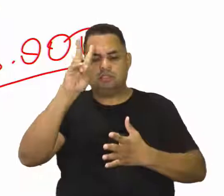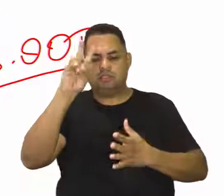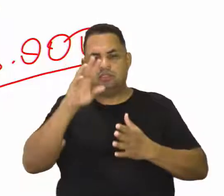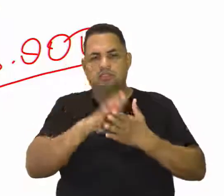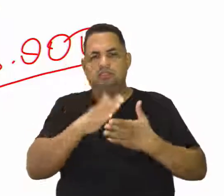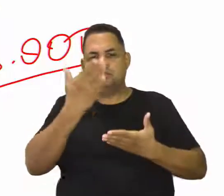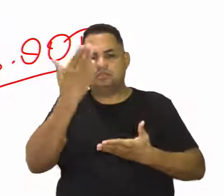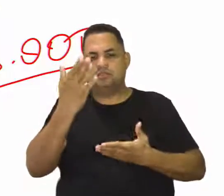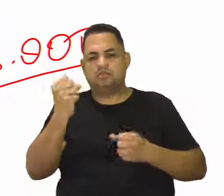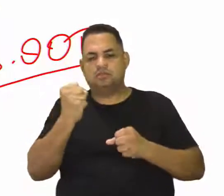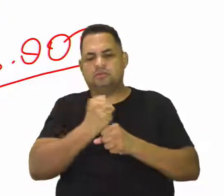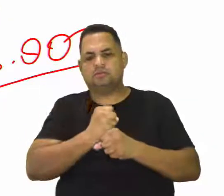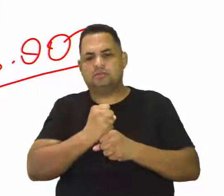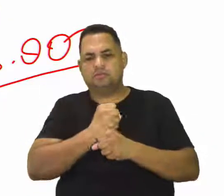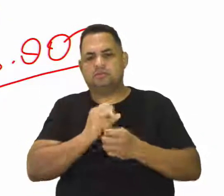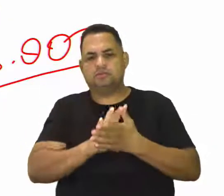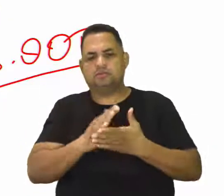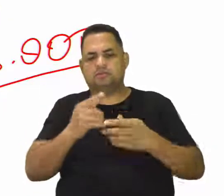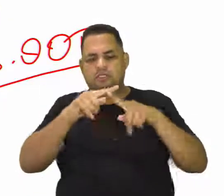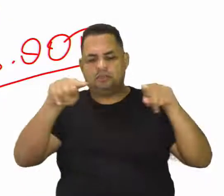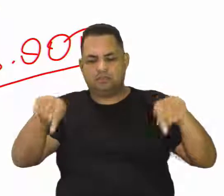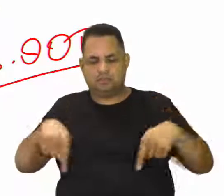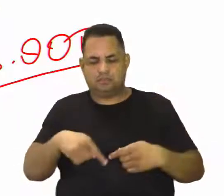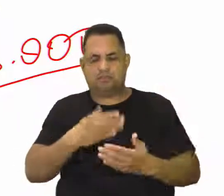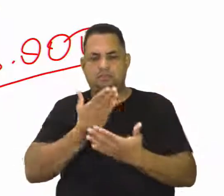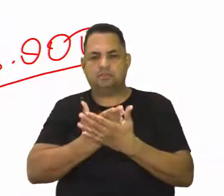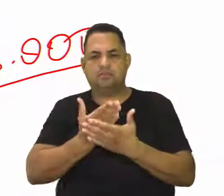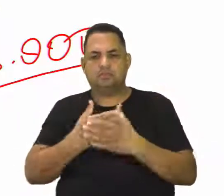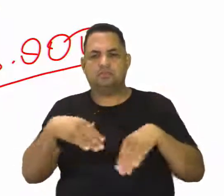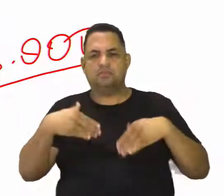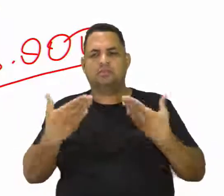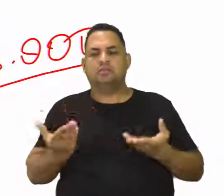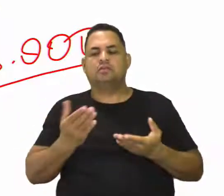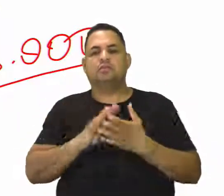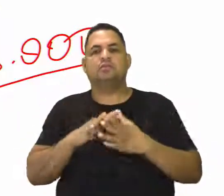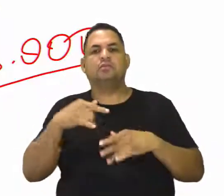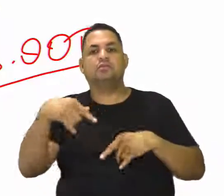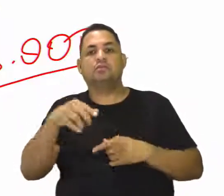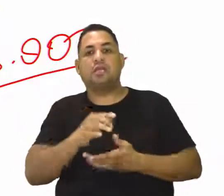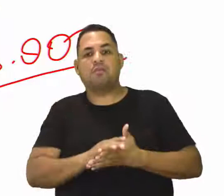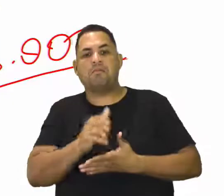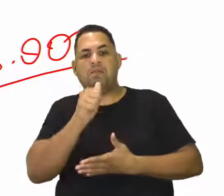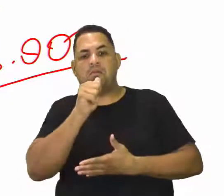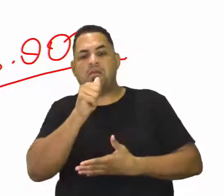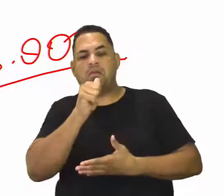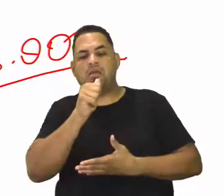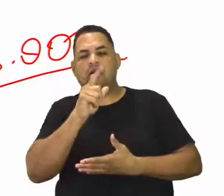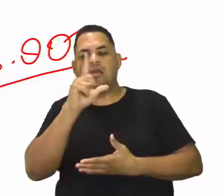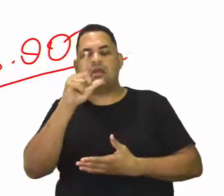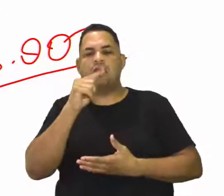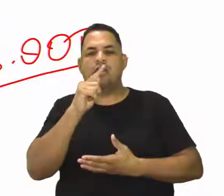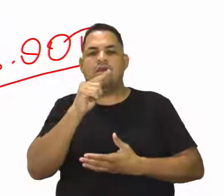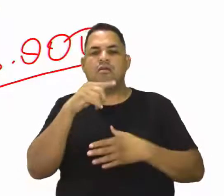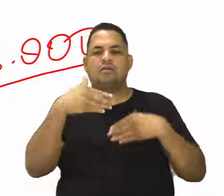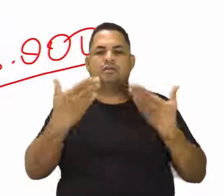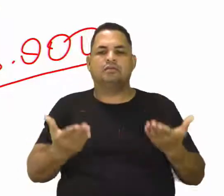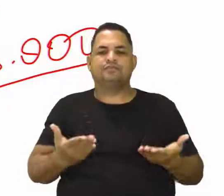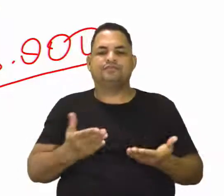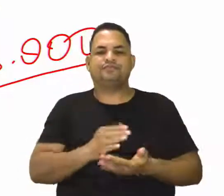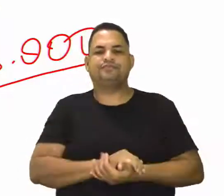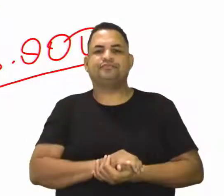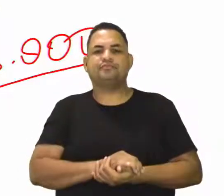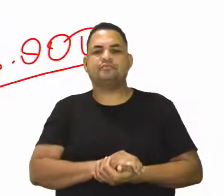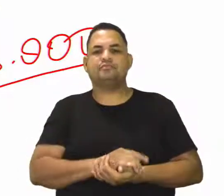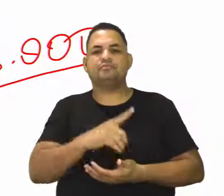eu estava em sala de aula quando eu sair para tomar água deixei nos alunos foi tomar água